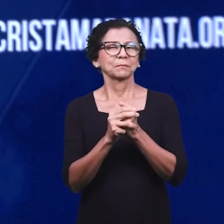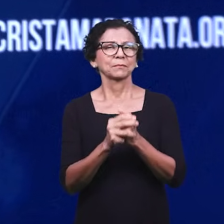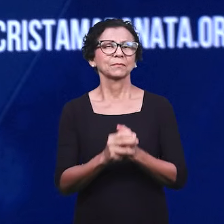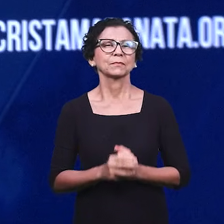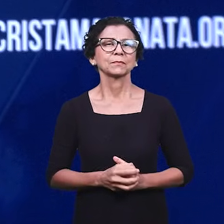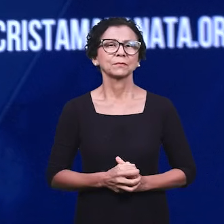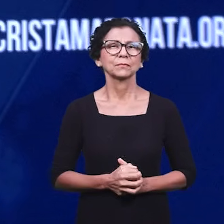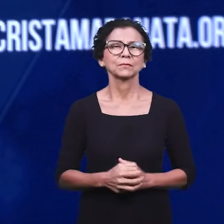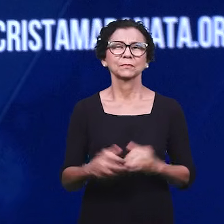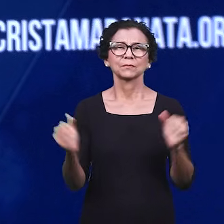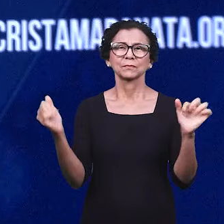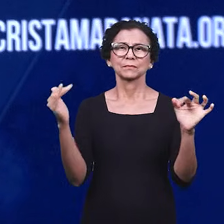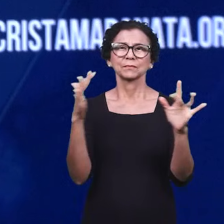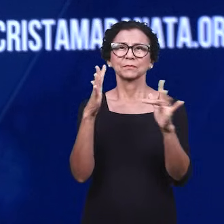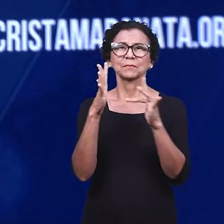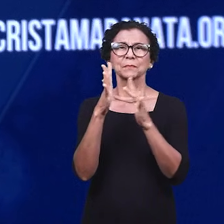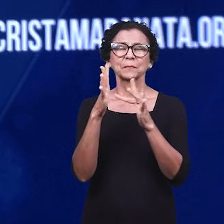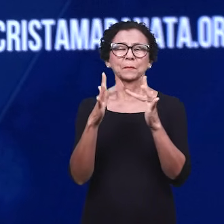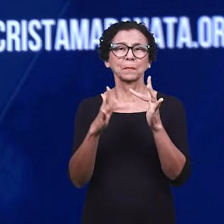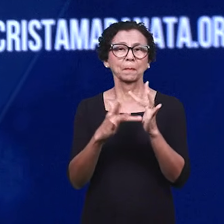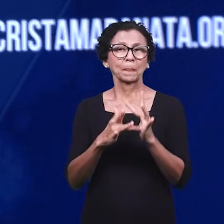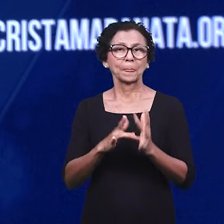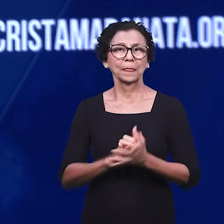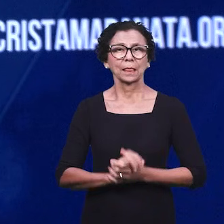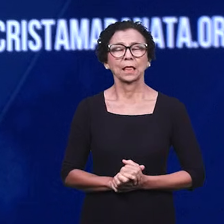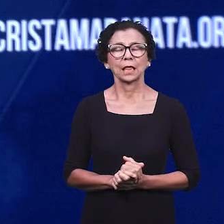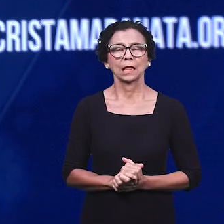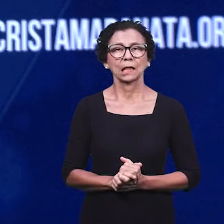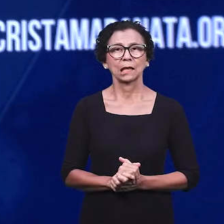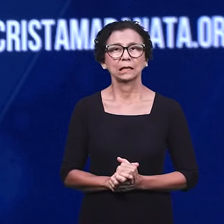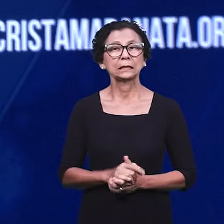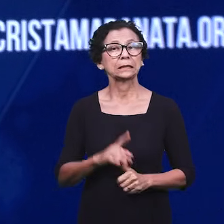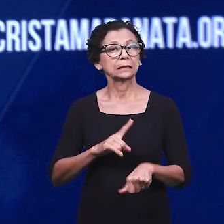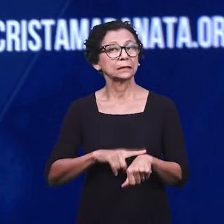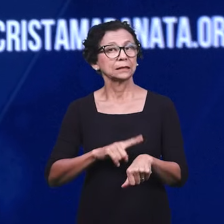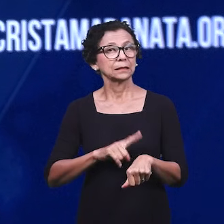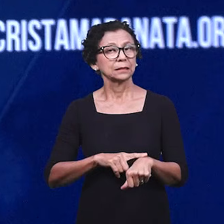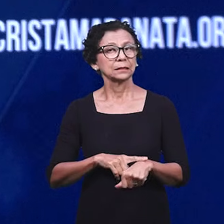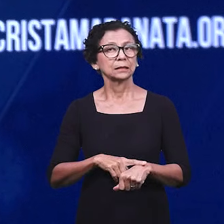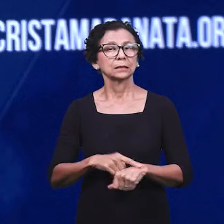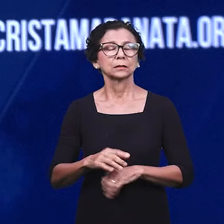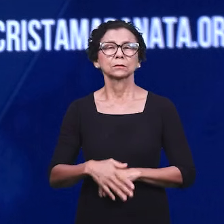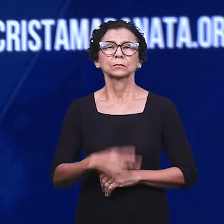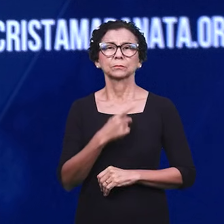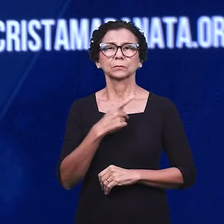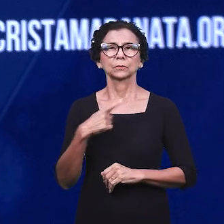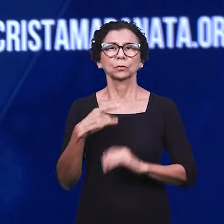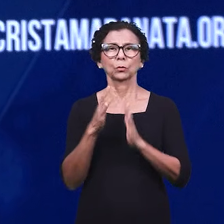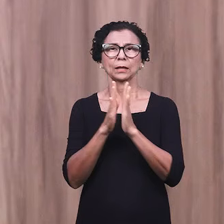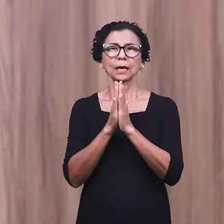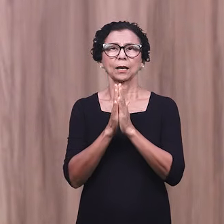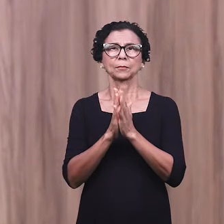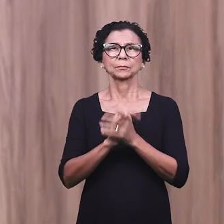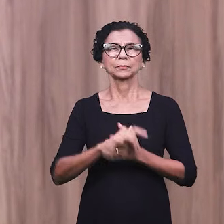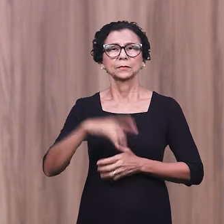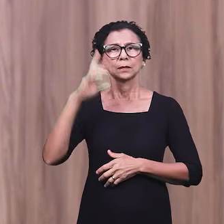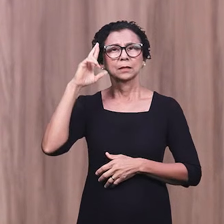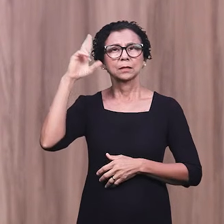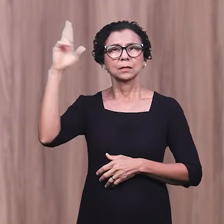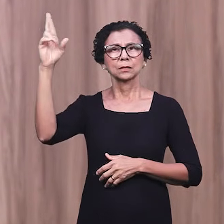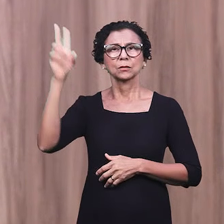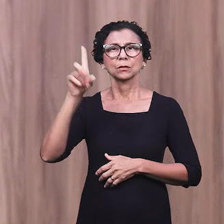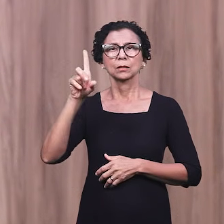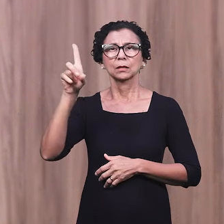Amém. Glória a Jesus. Agora nós vamos ter uma intercessão por um dos nossos companheiros. Nosso Deus e